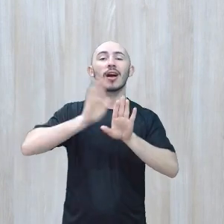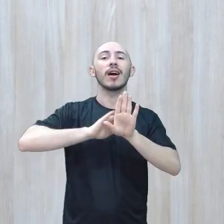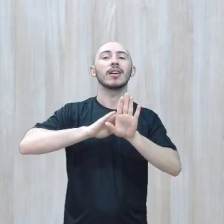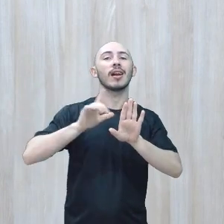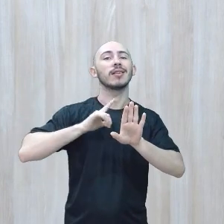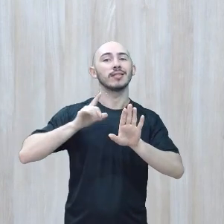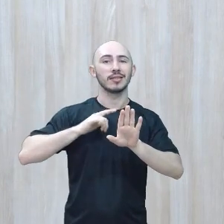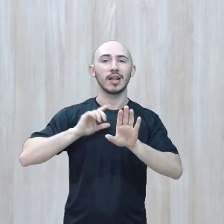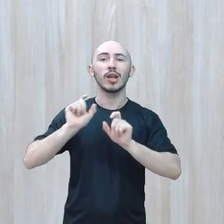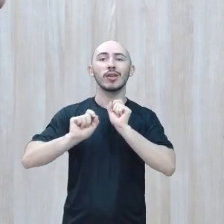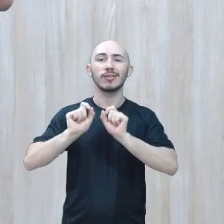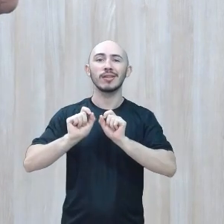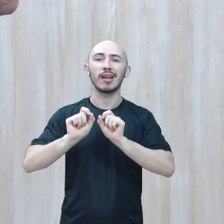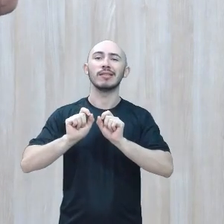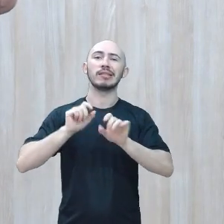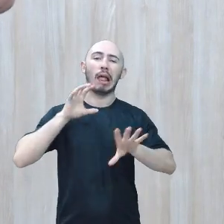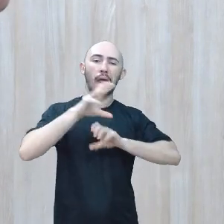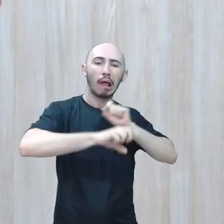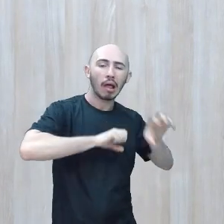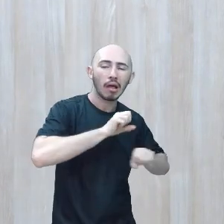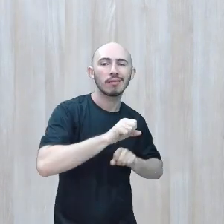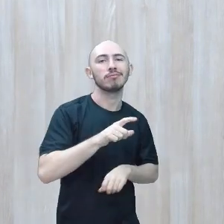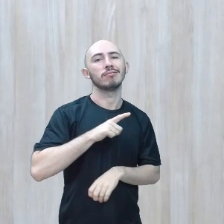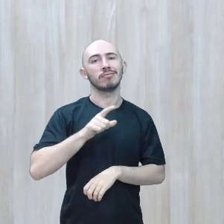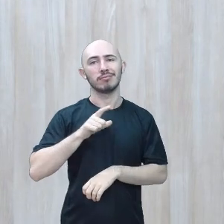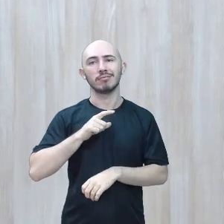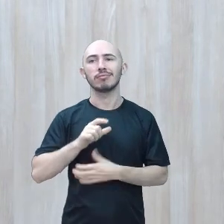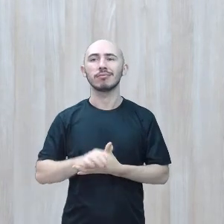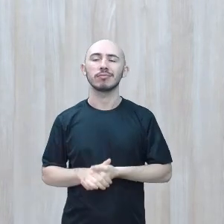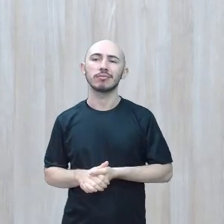muita exploração por trás, né?